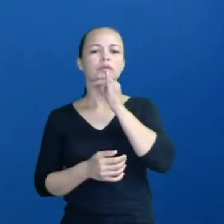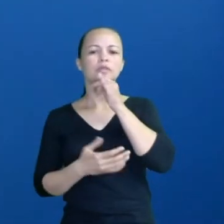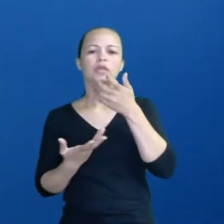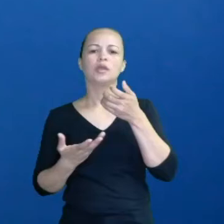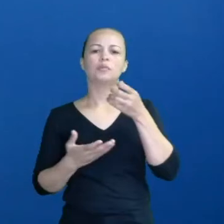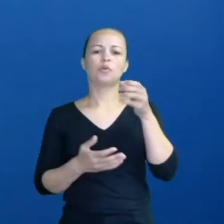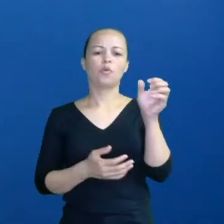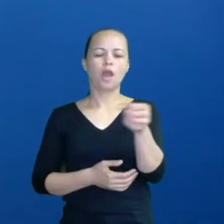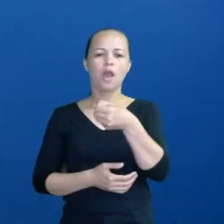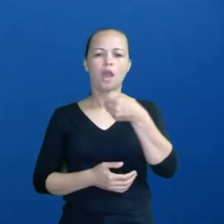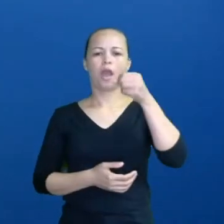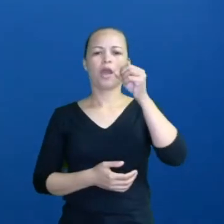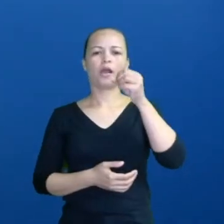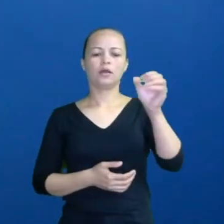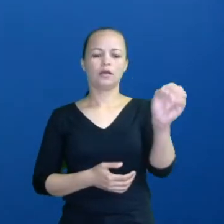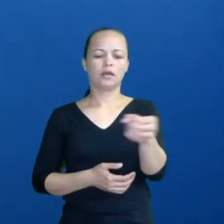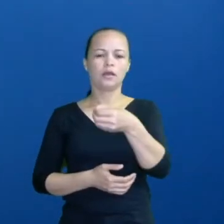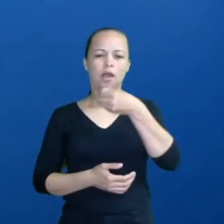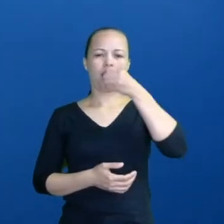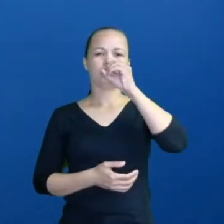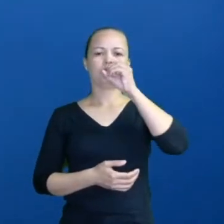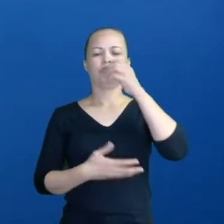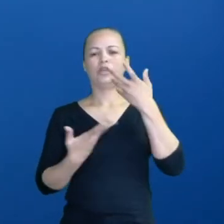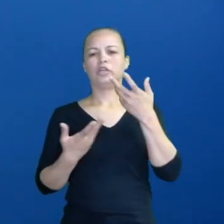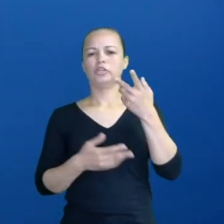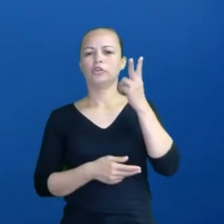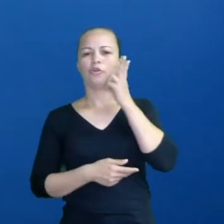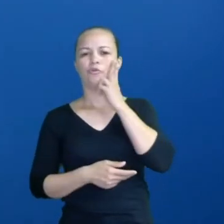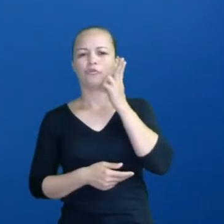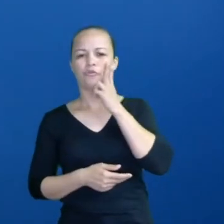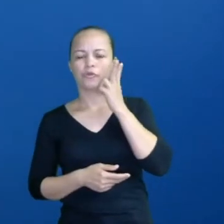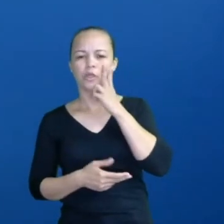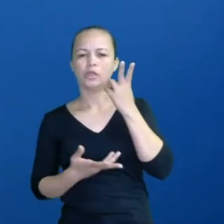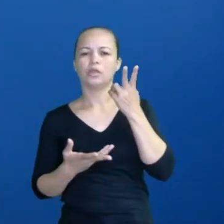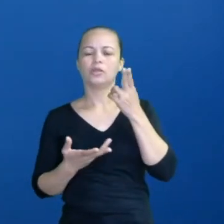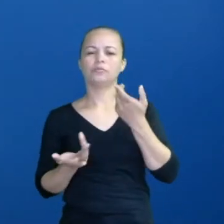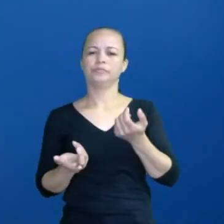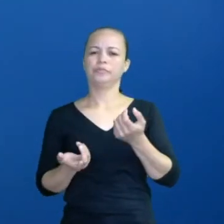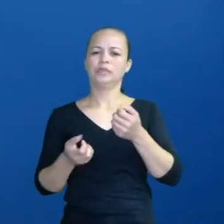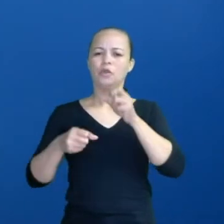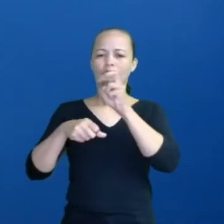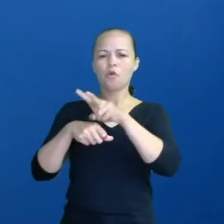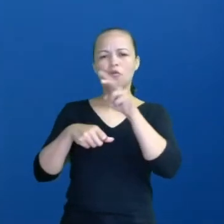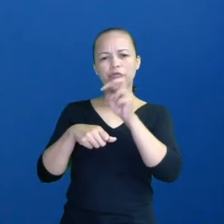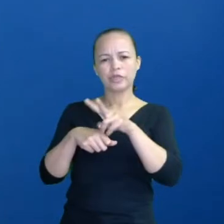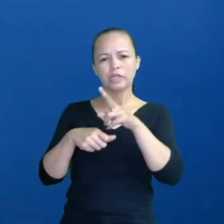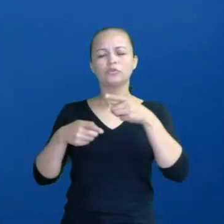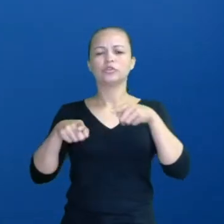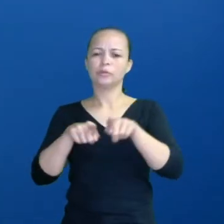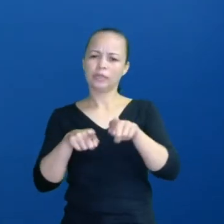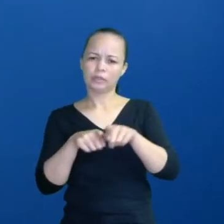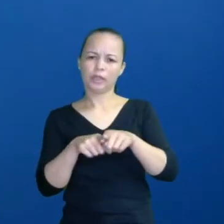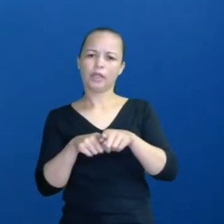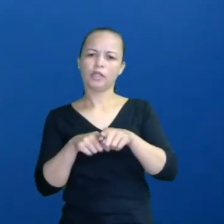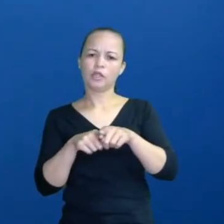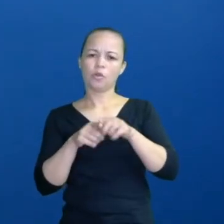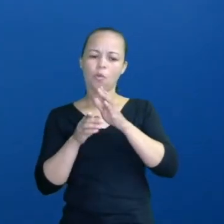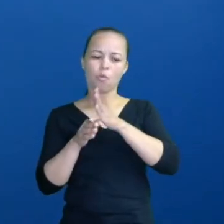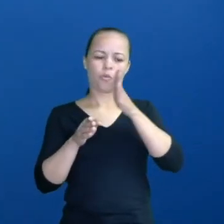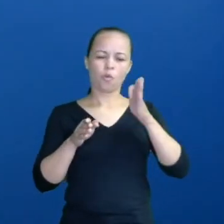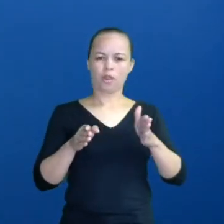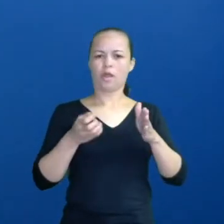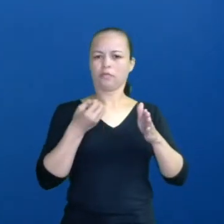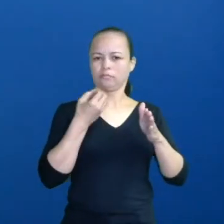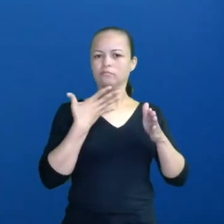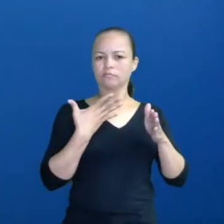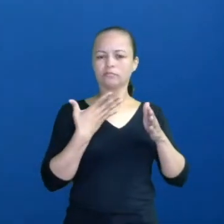a cerveja, como o vinho. Os vírus também têm o seu lado bom. E aí,